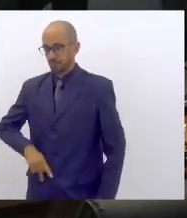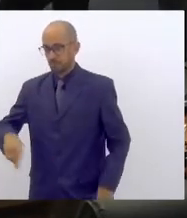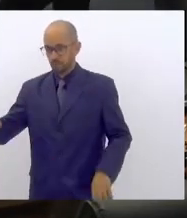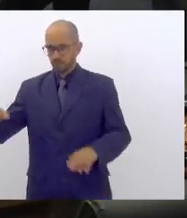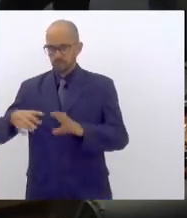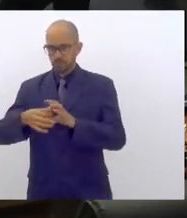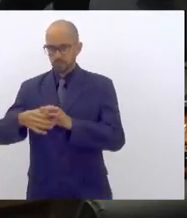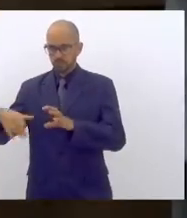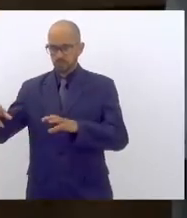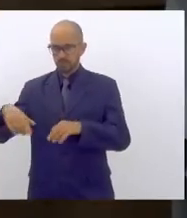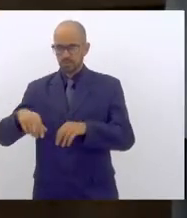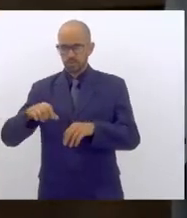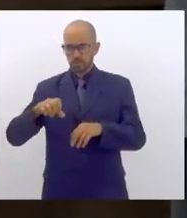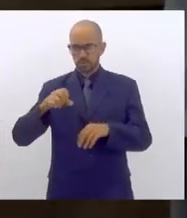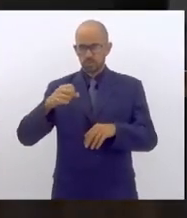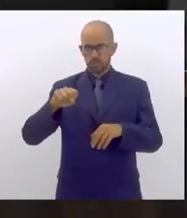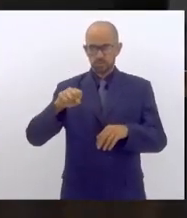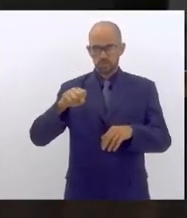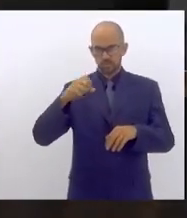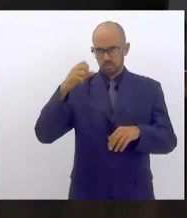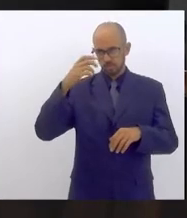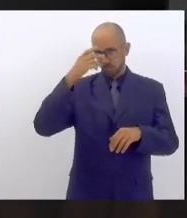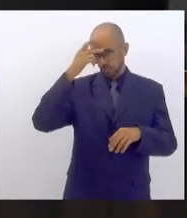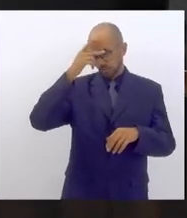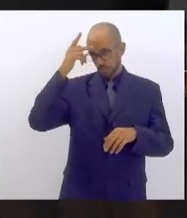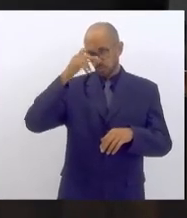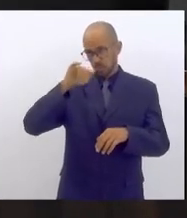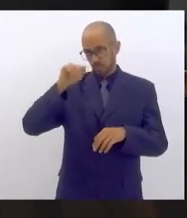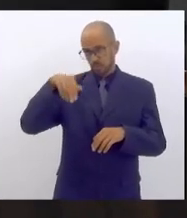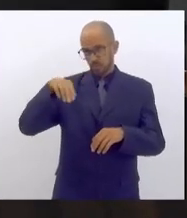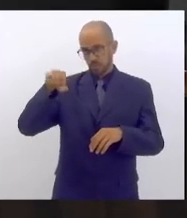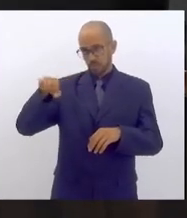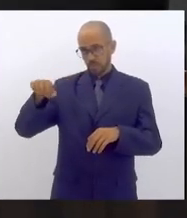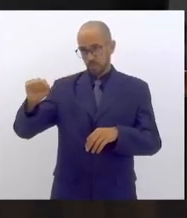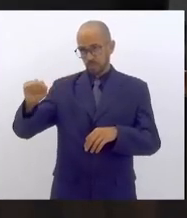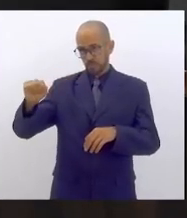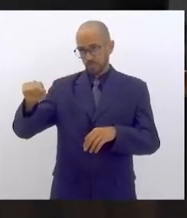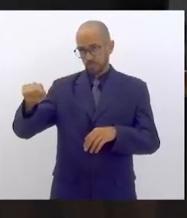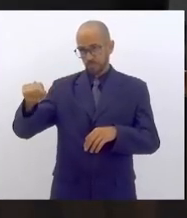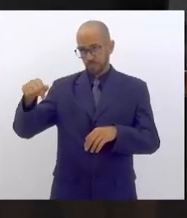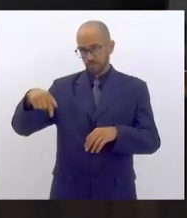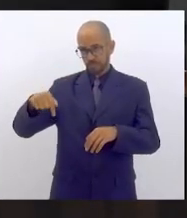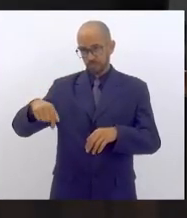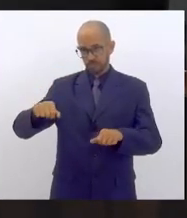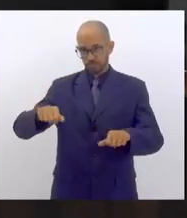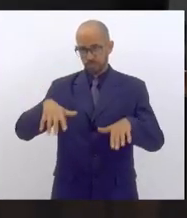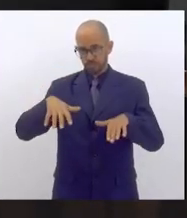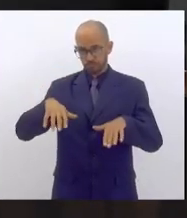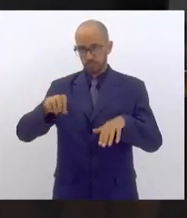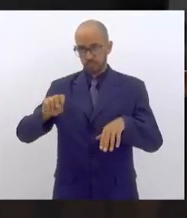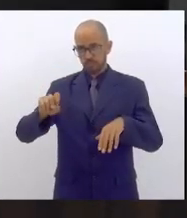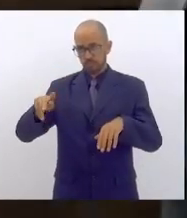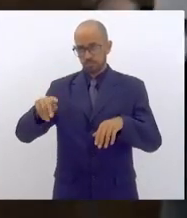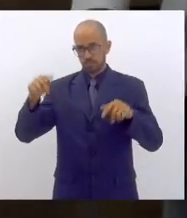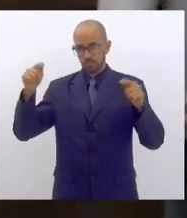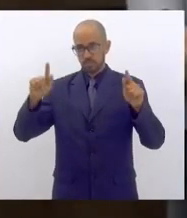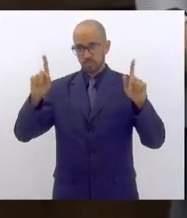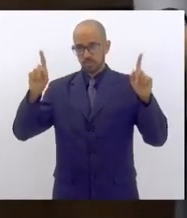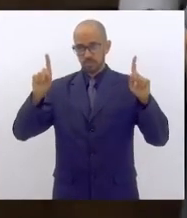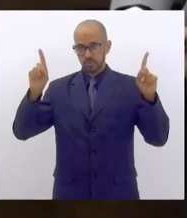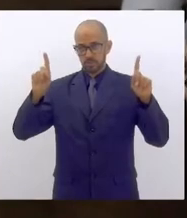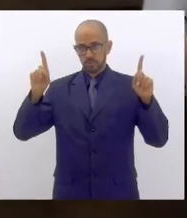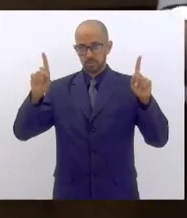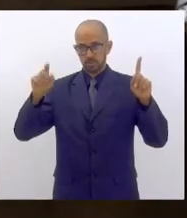que estão na pauta para derrubar o veto? Tem lugar lá? Ó. Se for aqui no plenário, sim. Na galeria, a informação que já tinha... Não, aqui